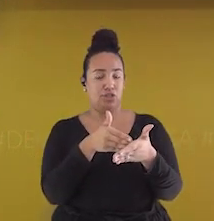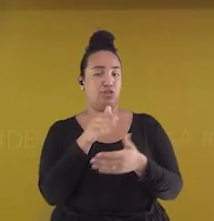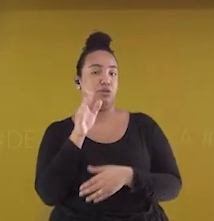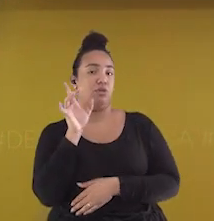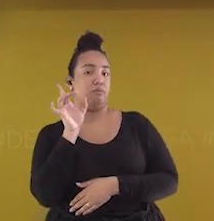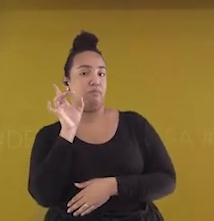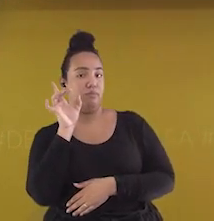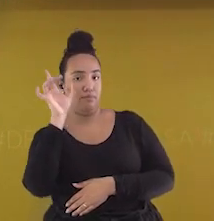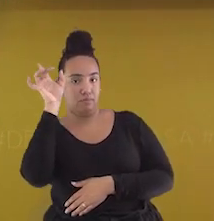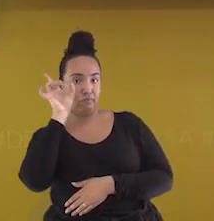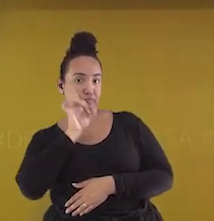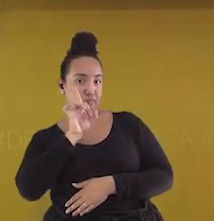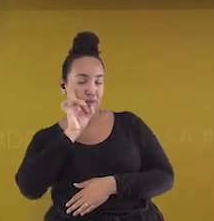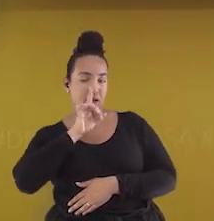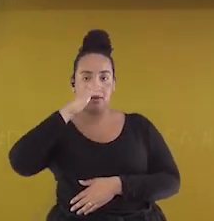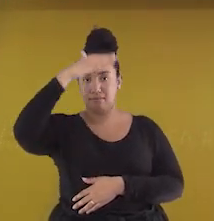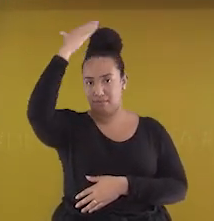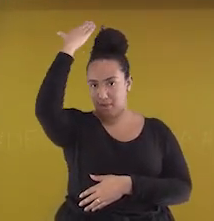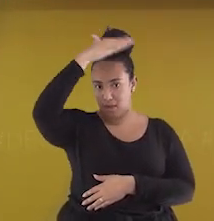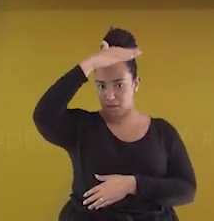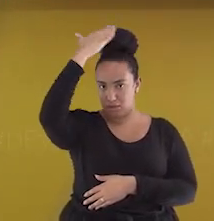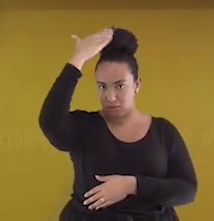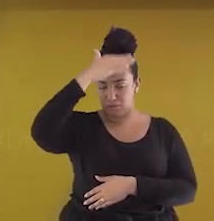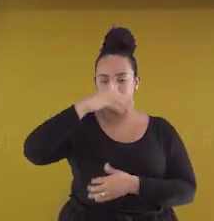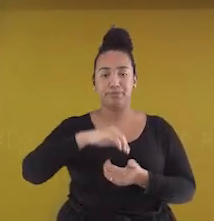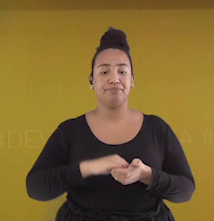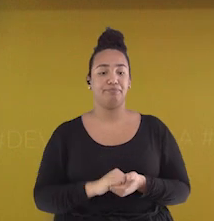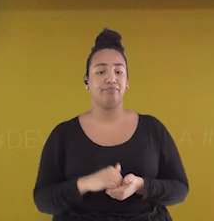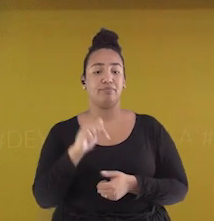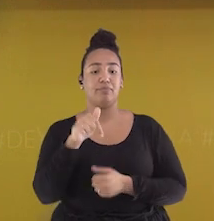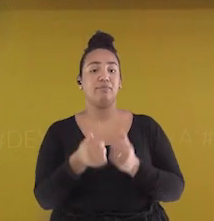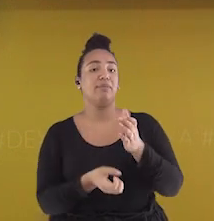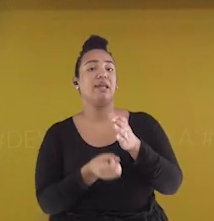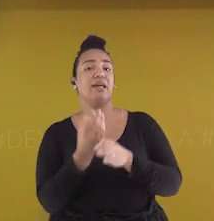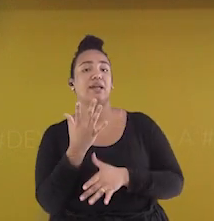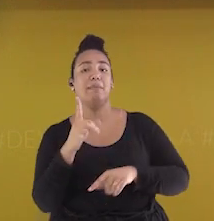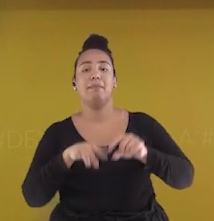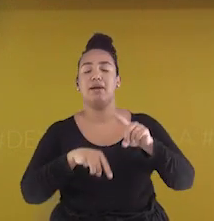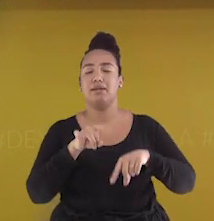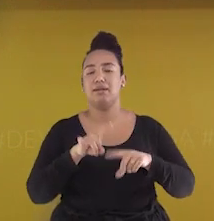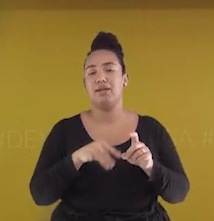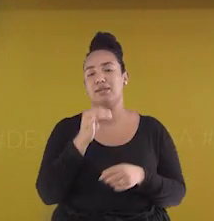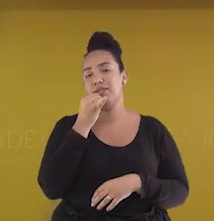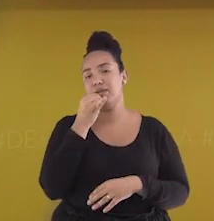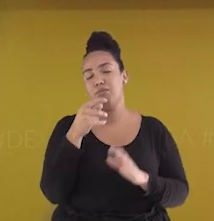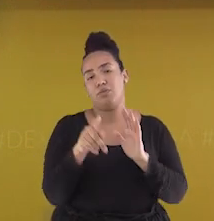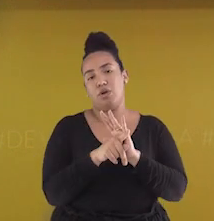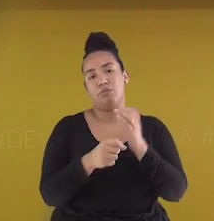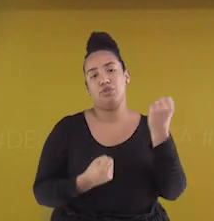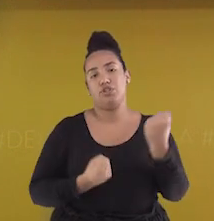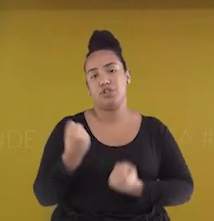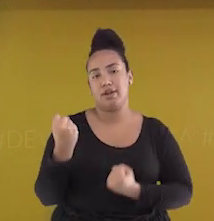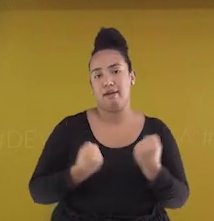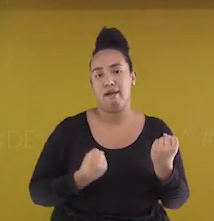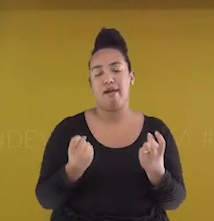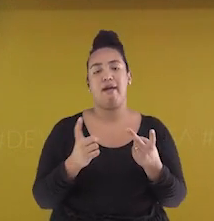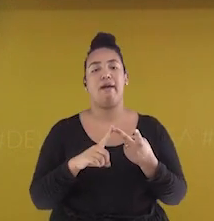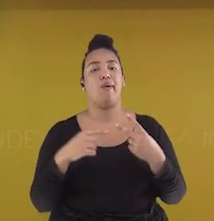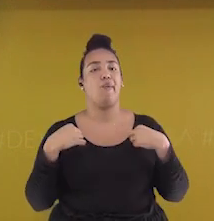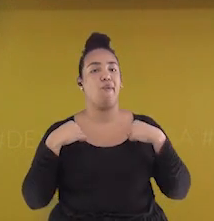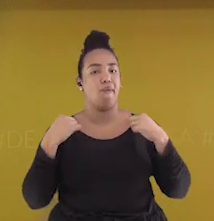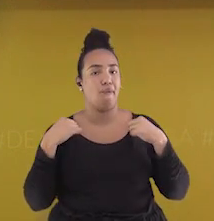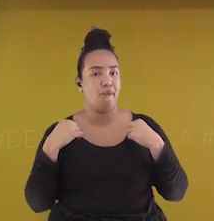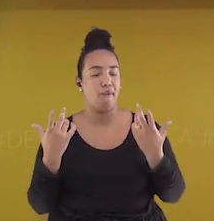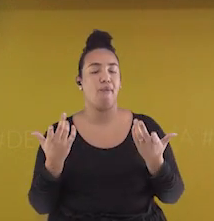com Estados Unidos. E produzem principalmente peças de automóveis, eletroeletrônicos e